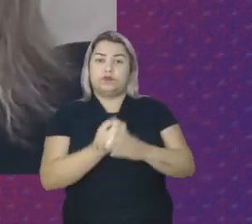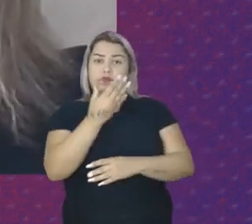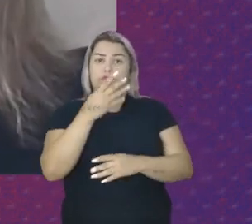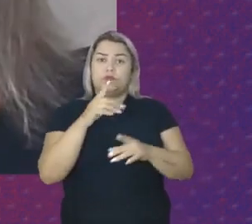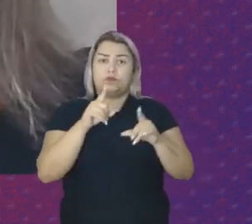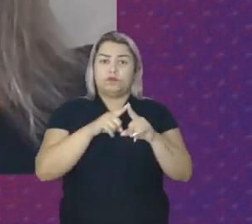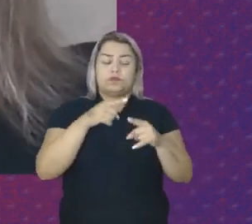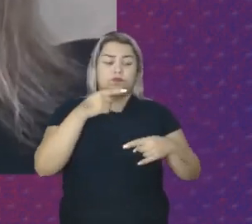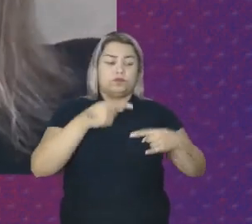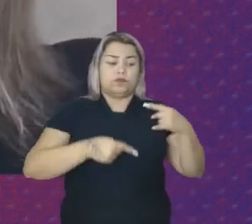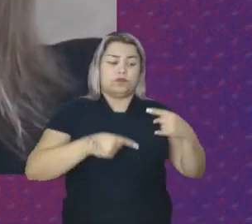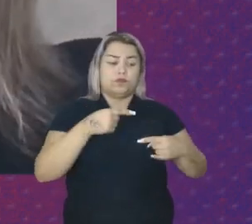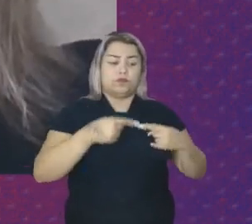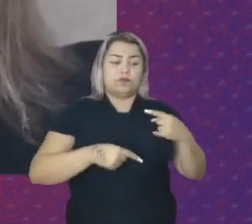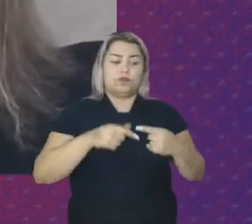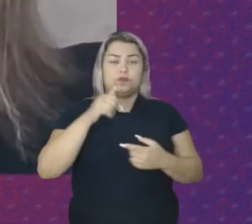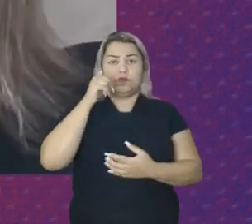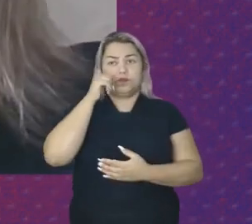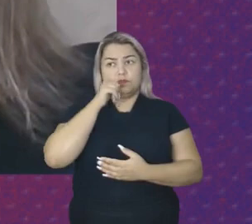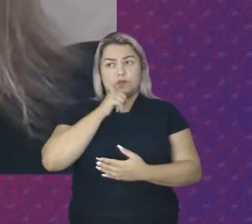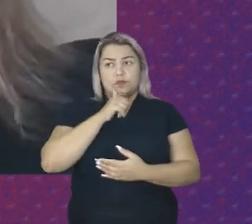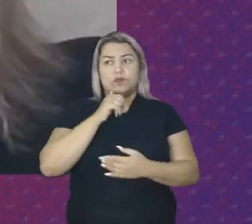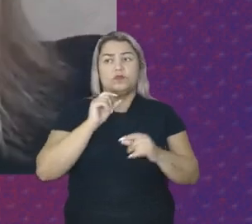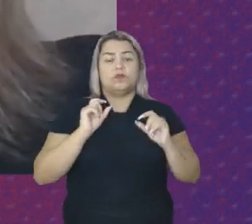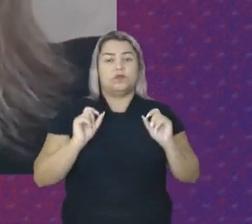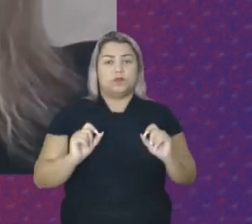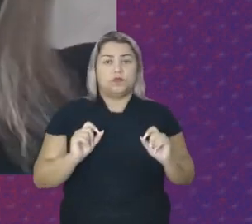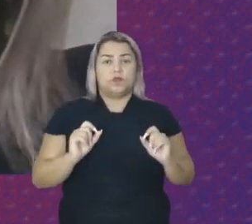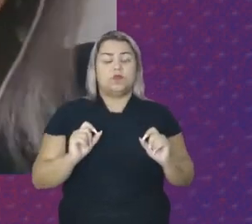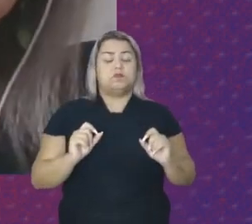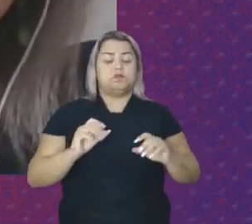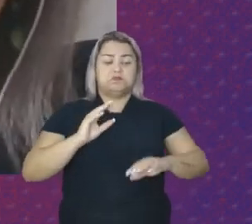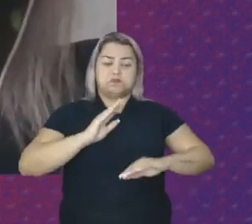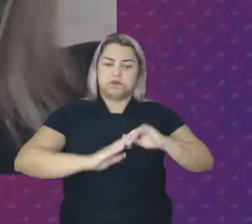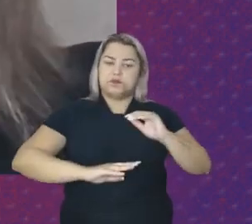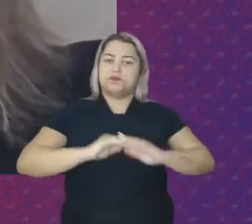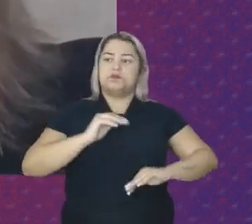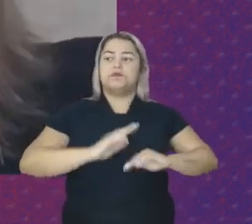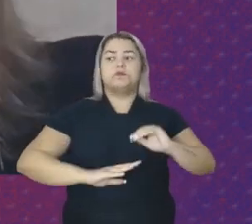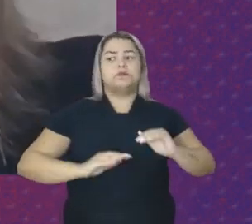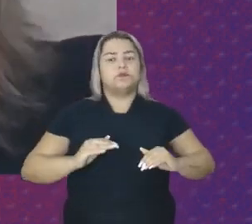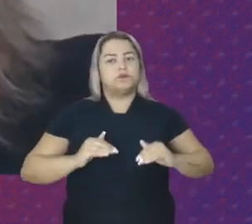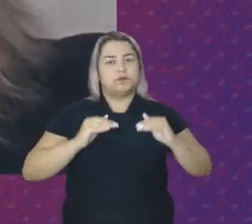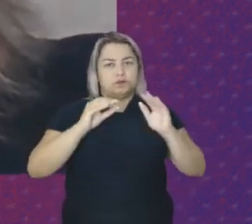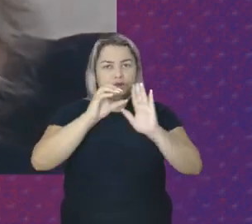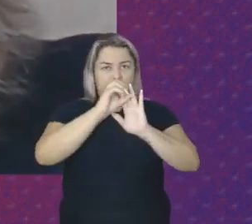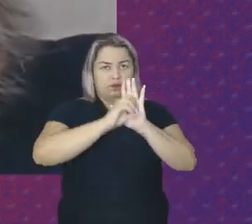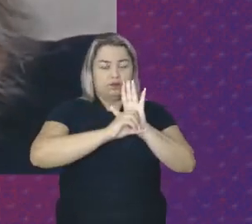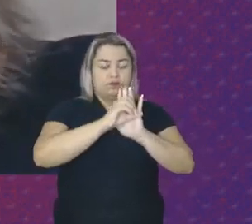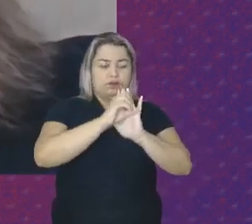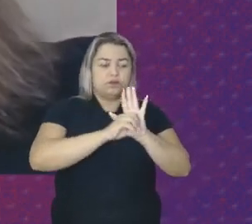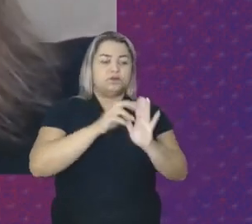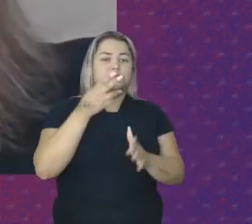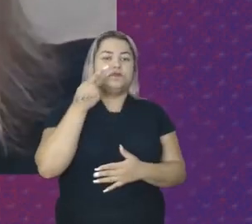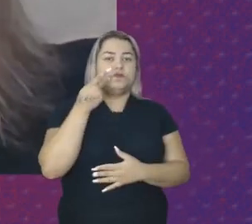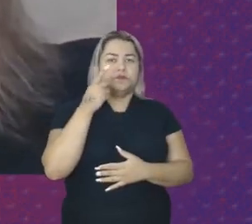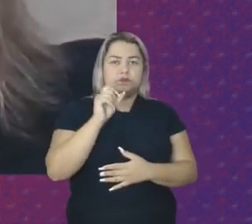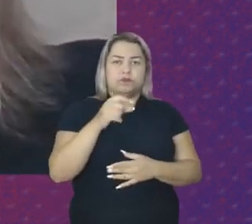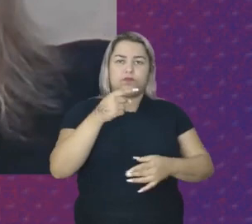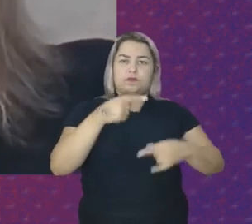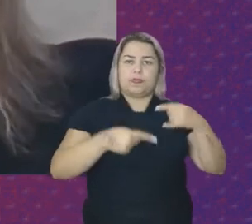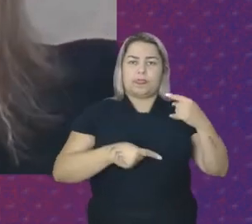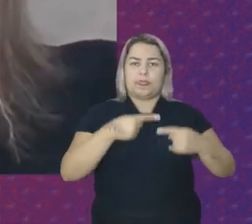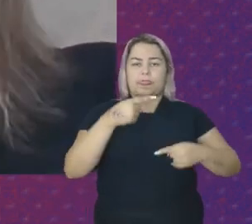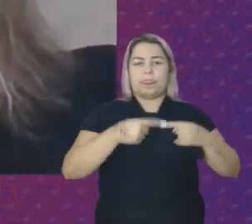de políticas para as mulheres com maior autonomia e orçamento, para que as